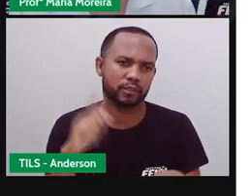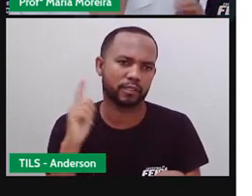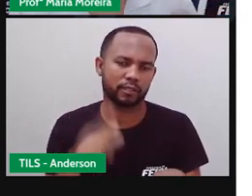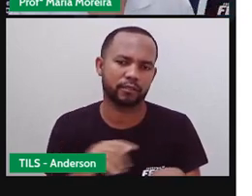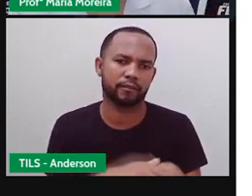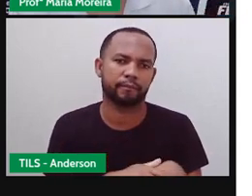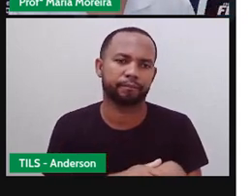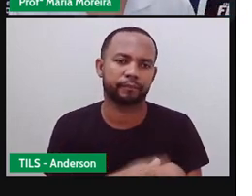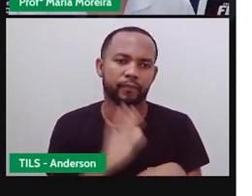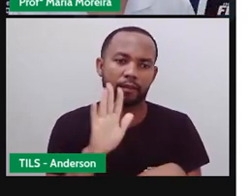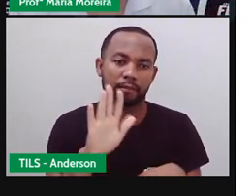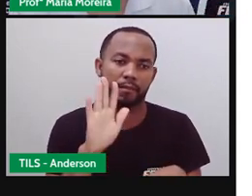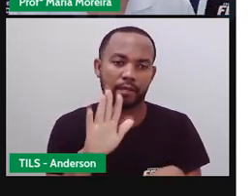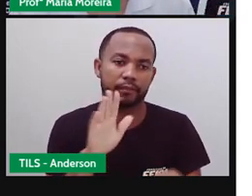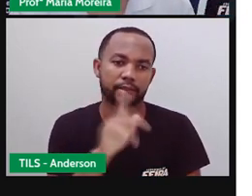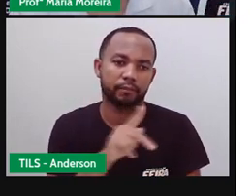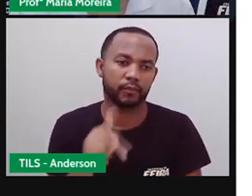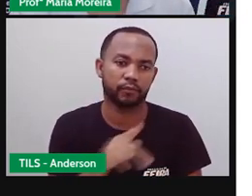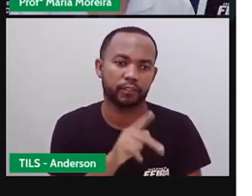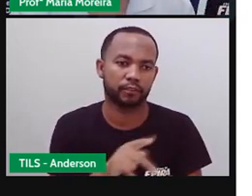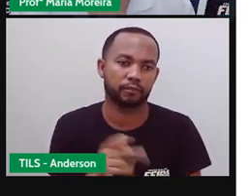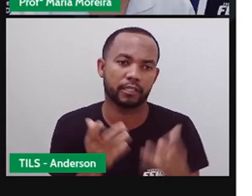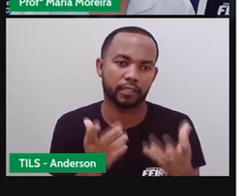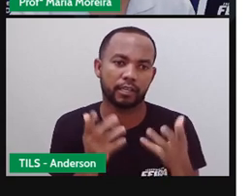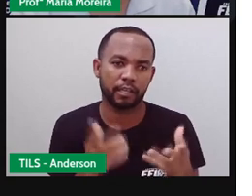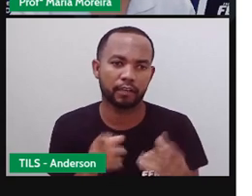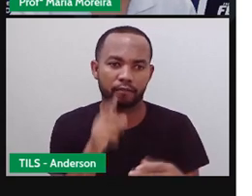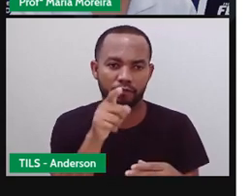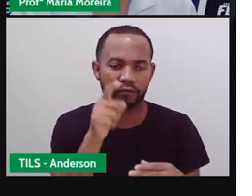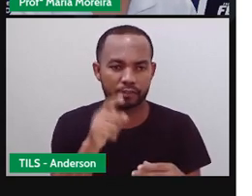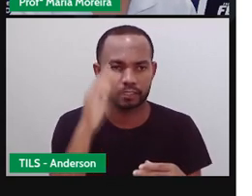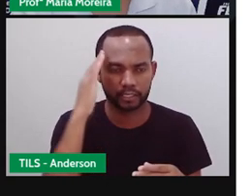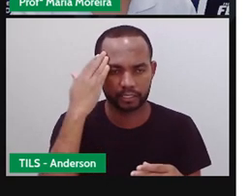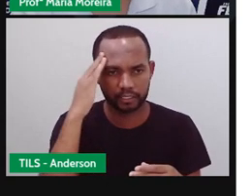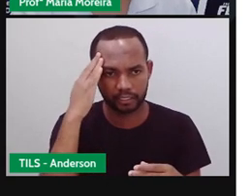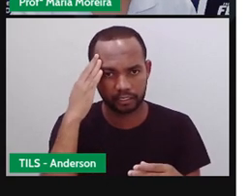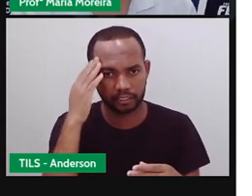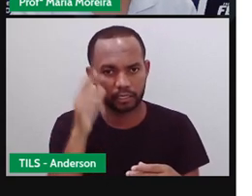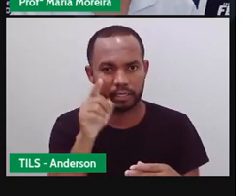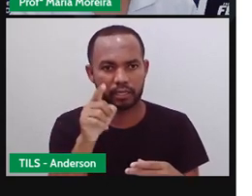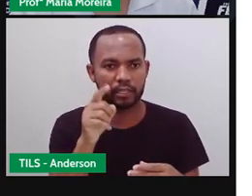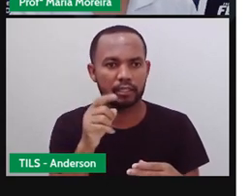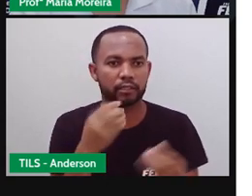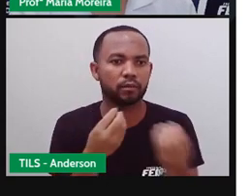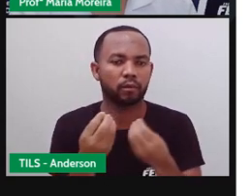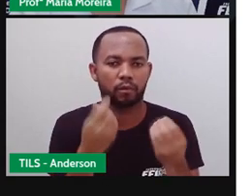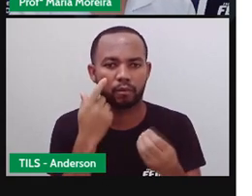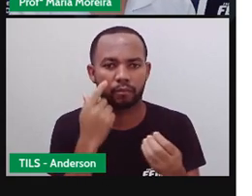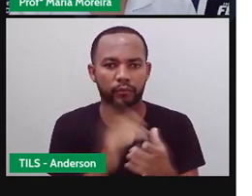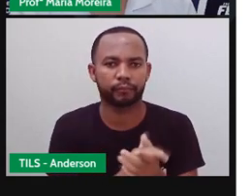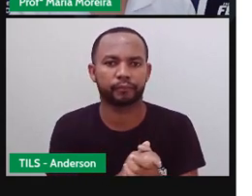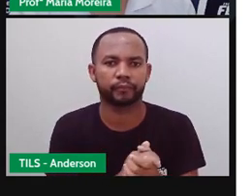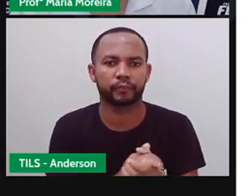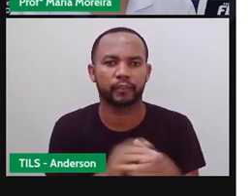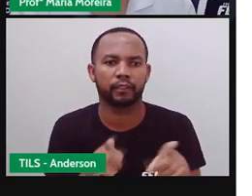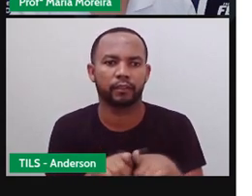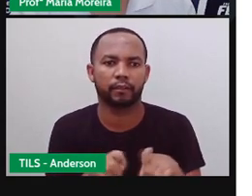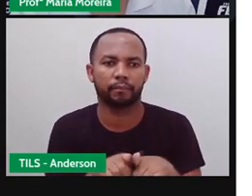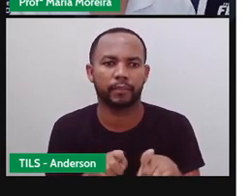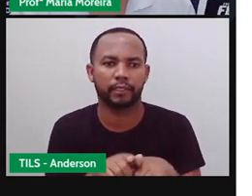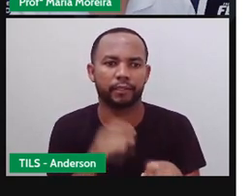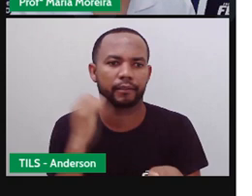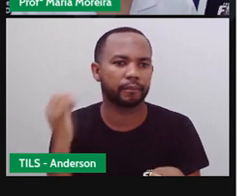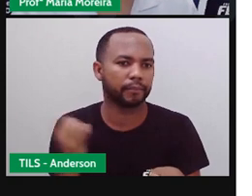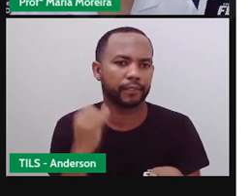direitinho mas a própria que vocês entendam a importância aí desses insetos tá bom além disso tem papel